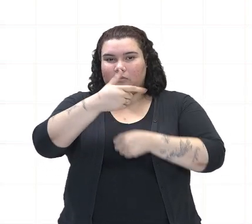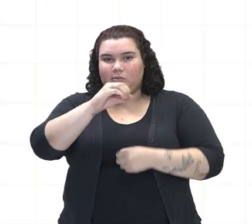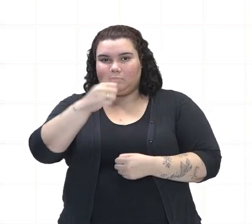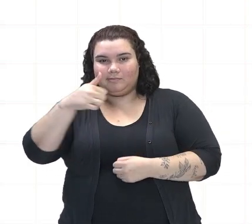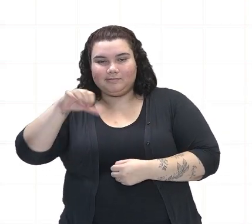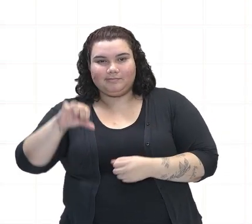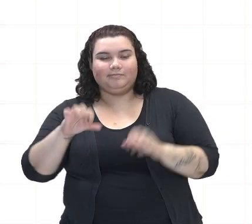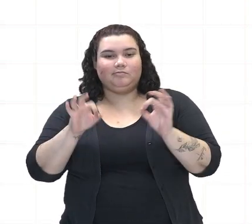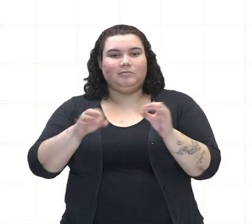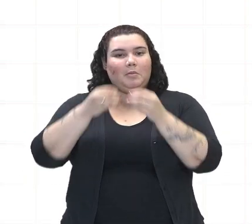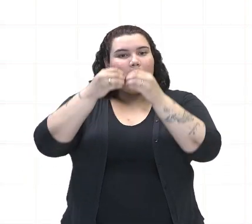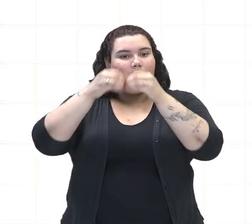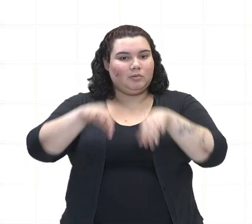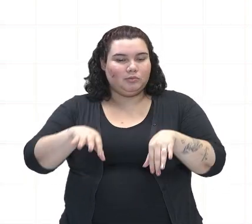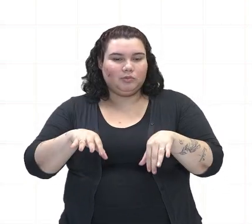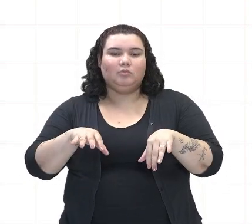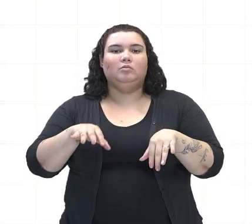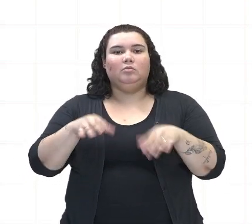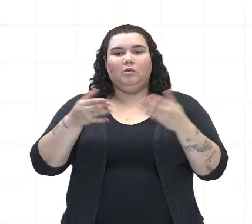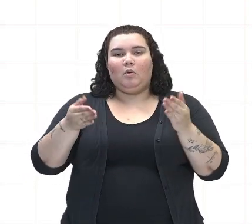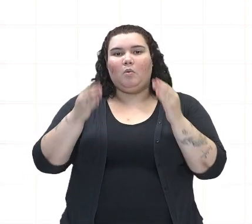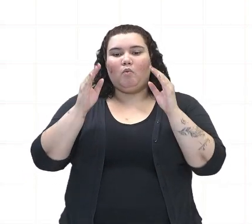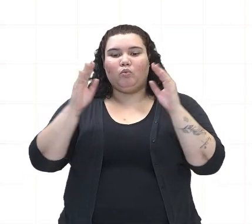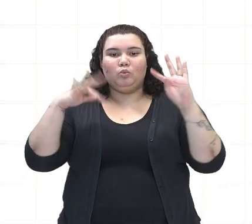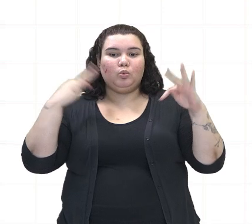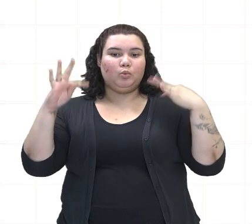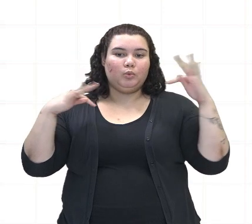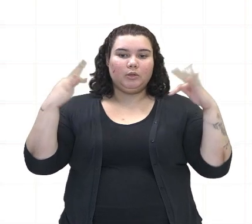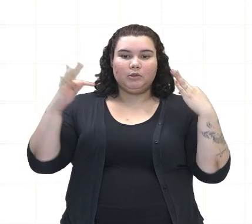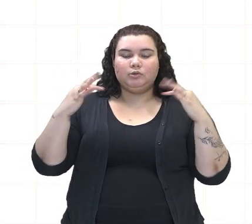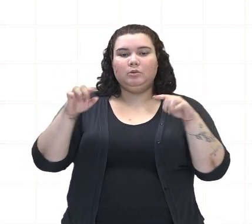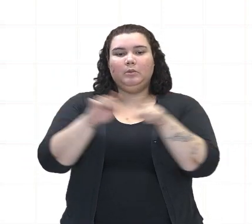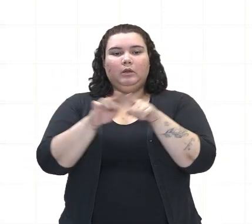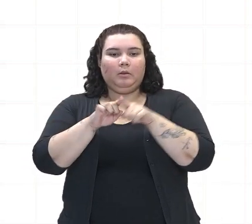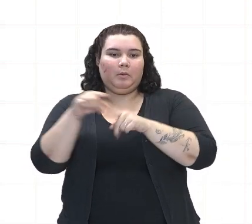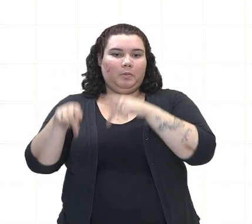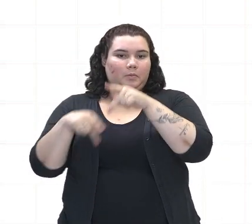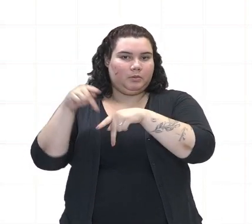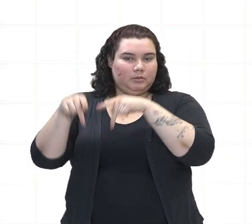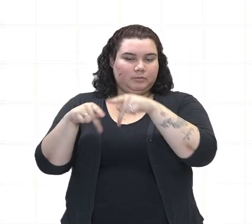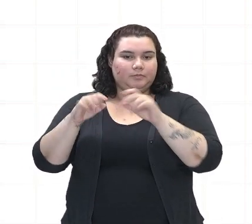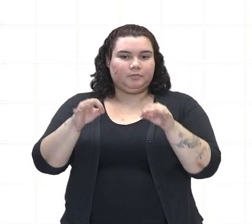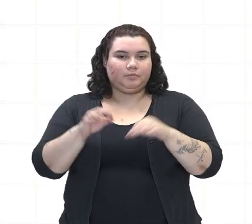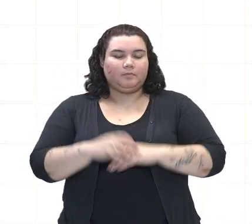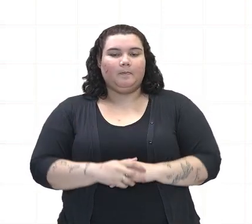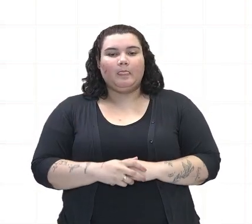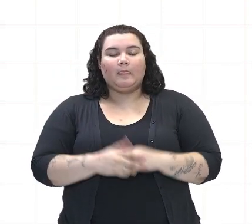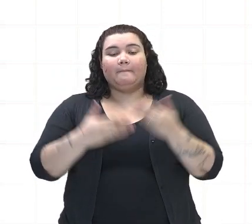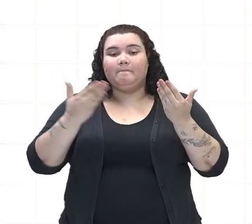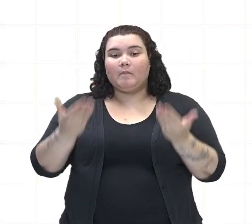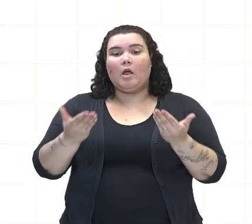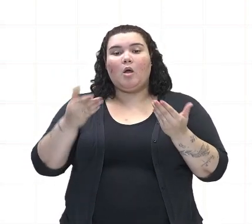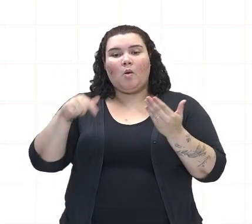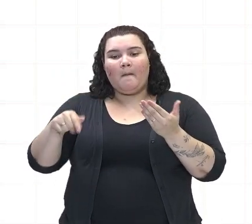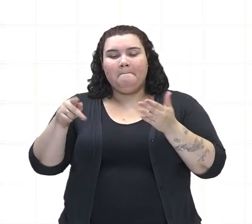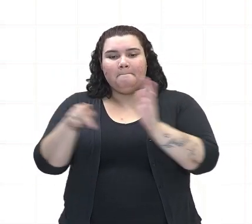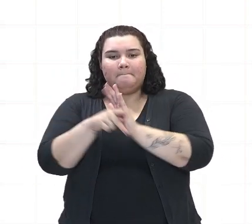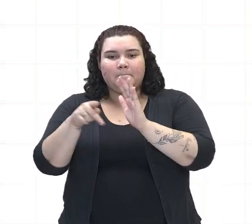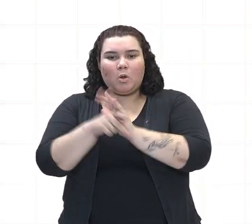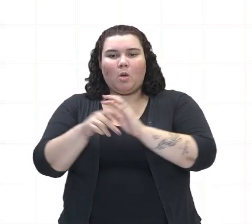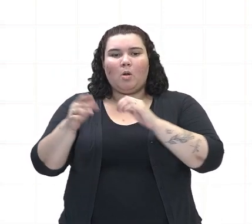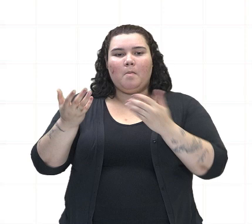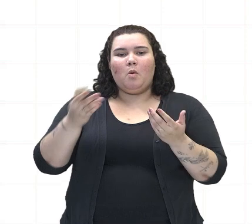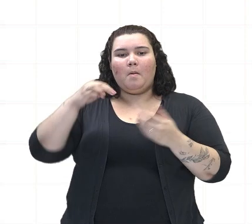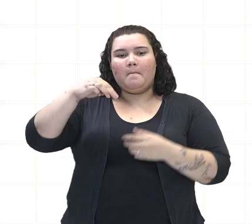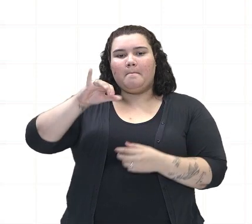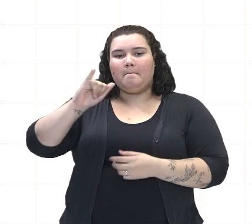receber, isso prejudicou muito a questão turística e também prejudicou a população, né. As minerações são muito importantes também, níquel e cobalto, também